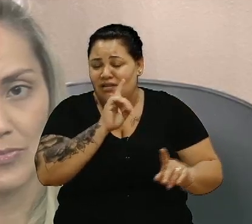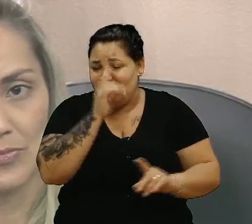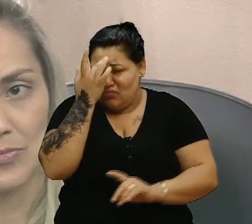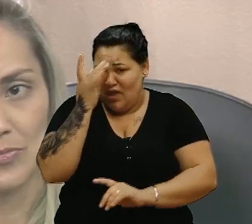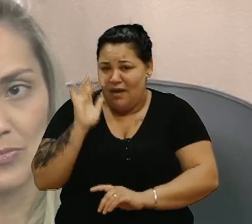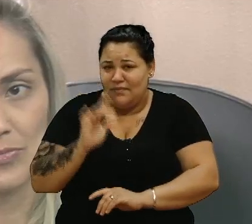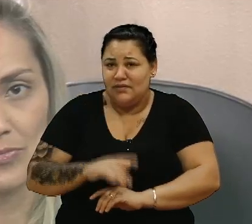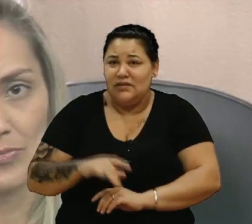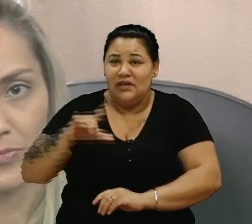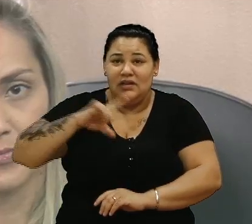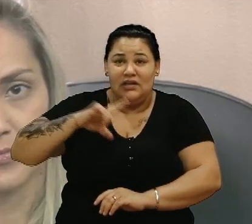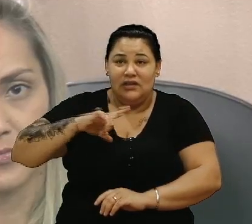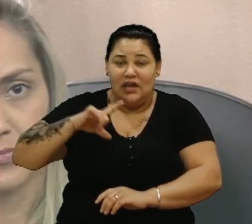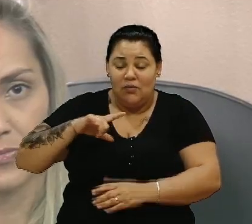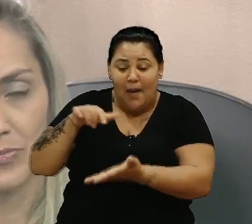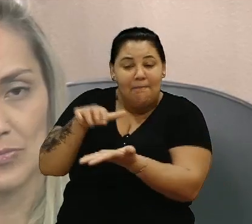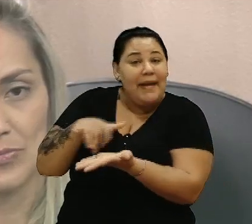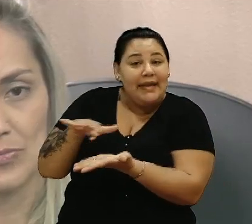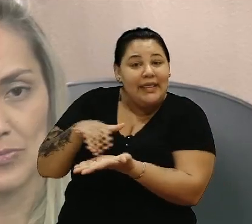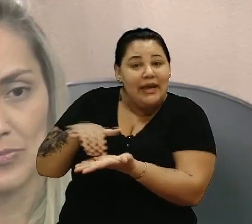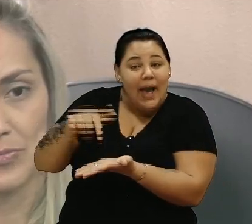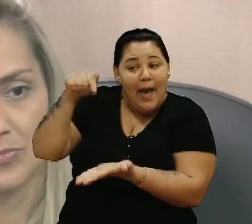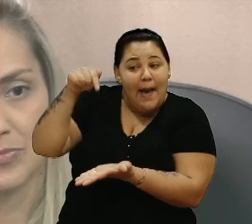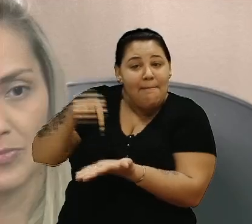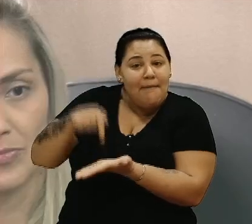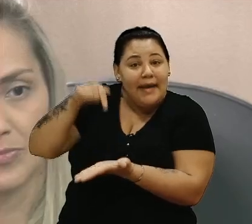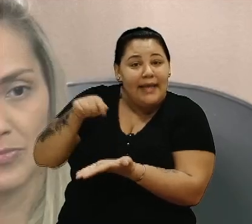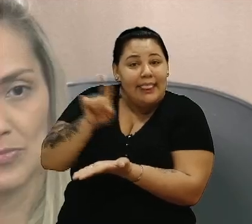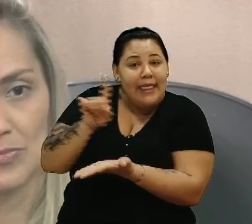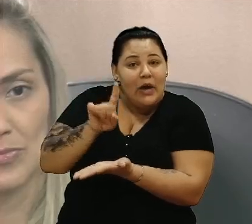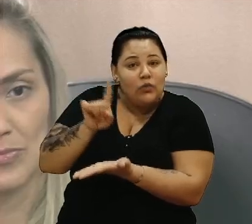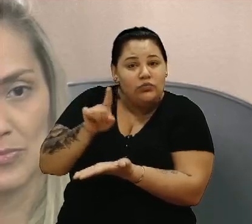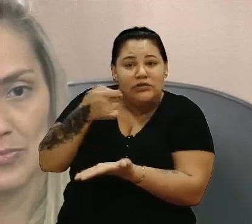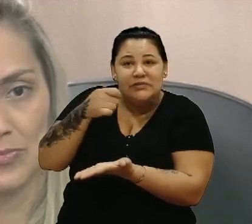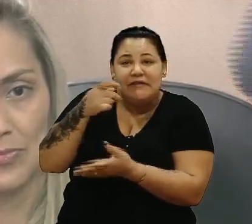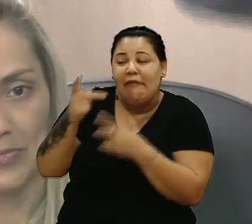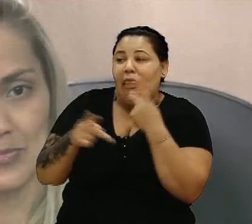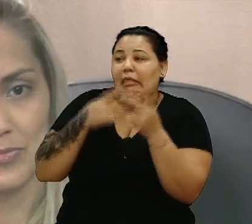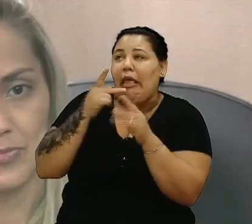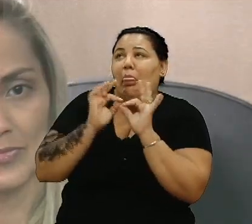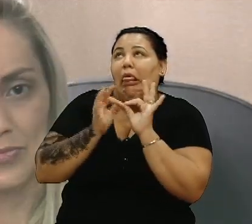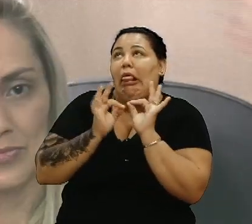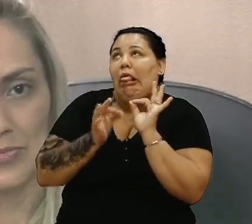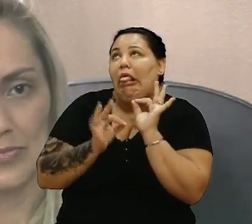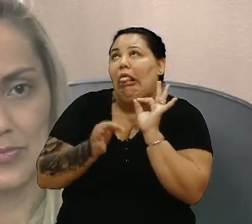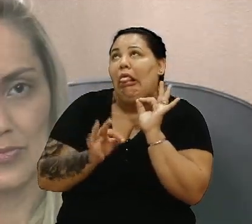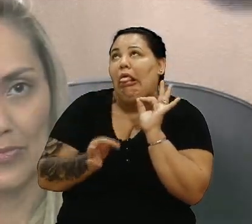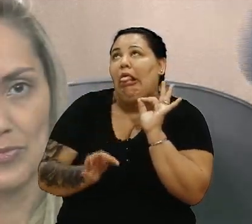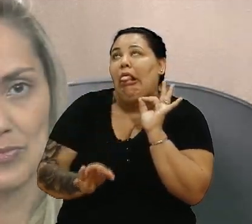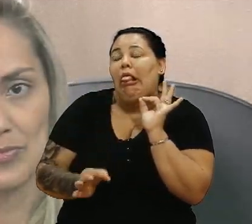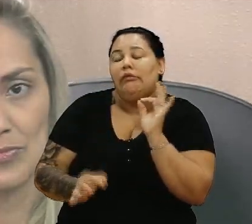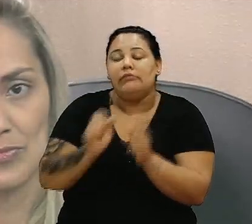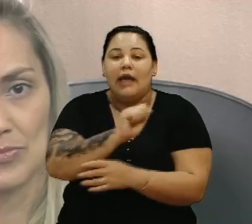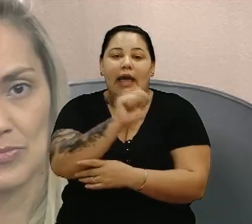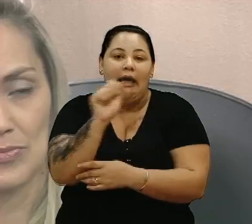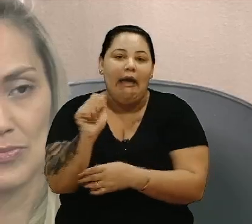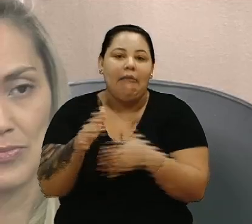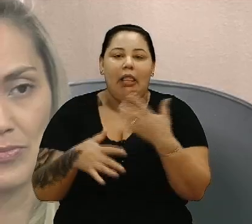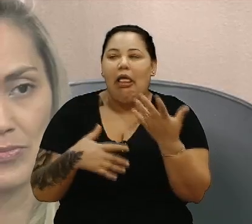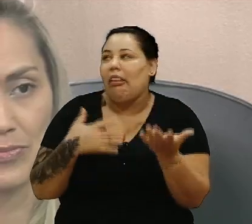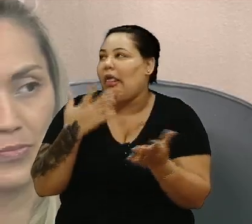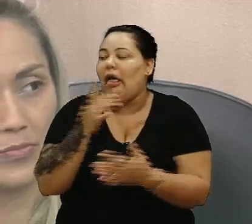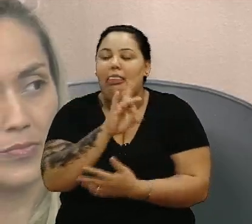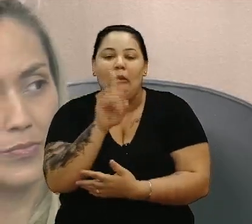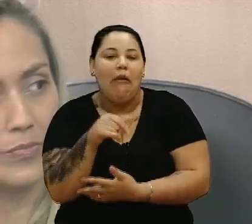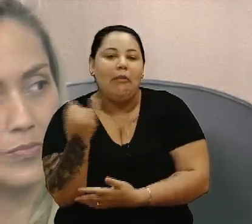só apertar não. Não precisa ficar de proselitismo político aí dizendo, porque não sei o quê, porque não é